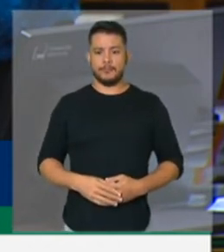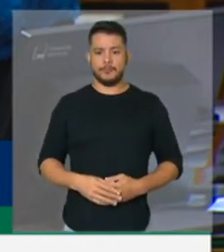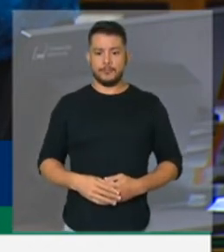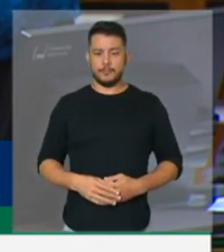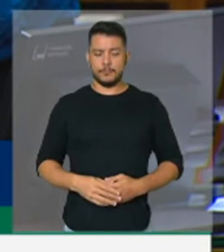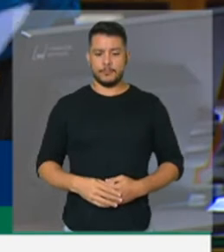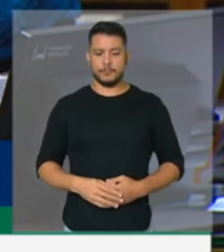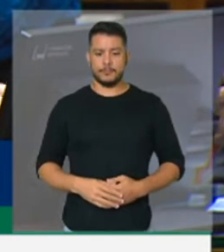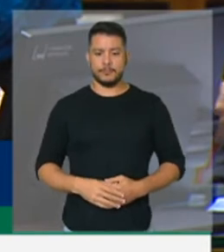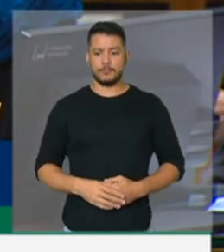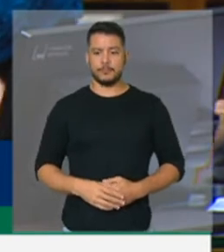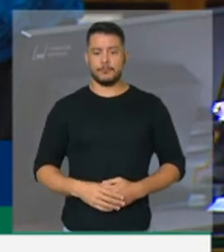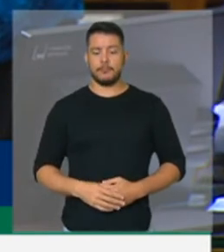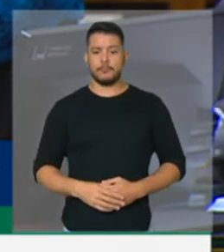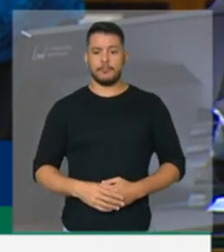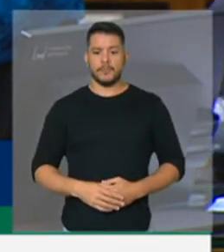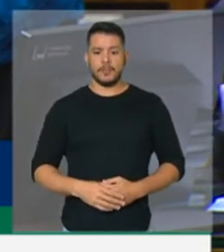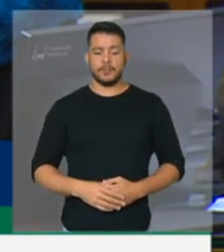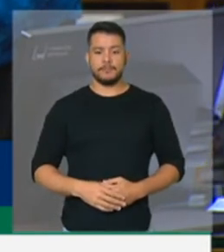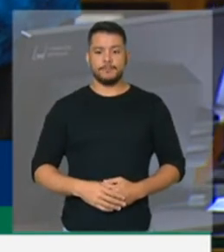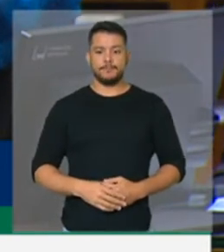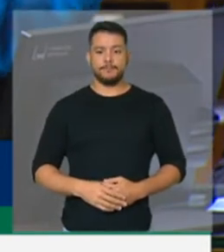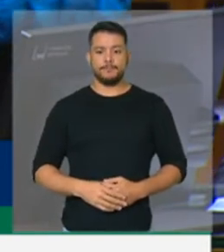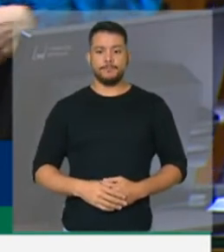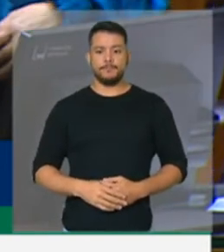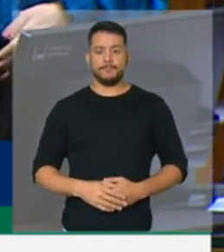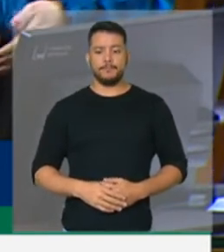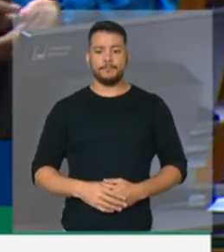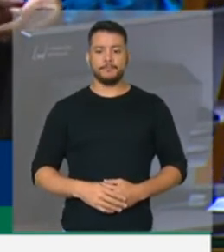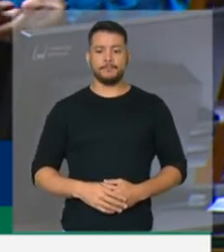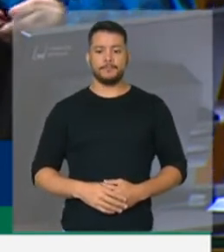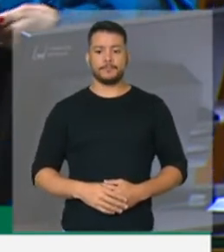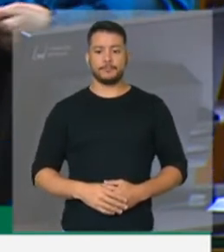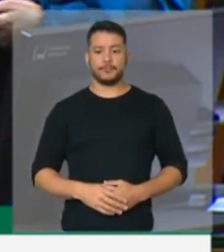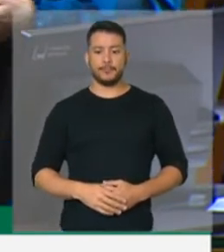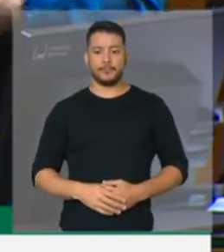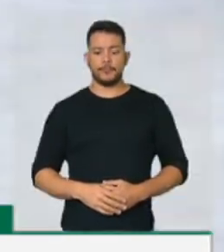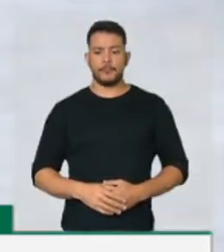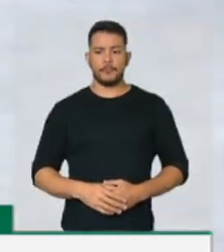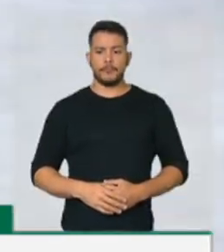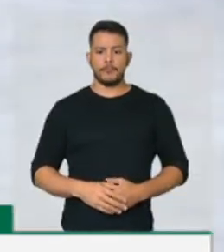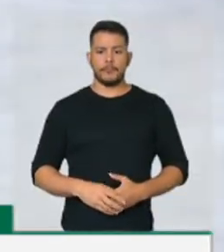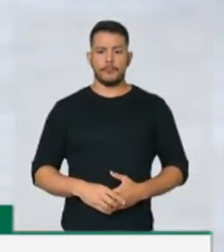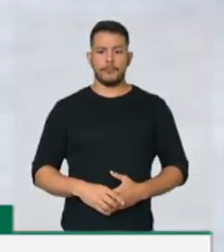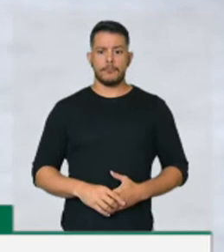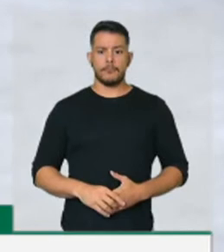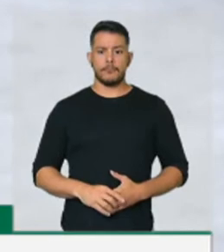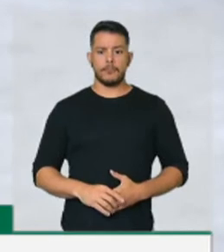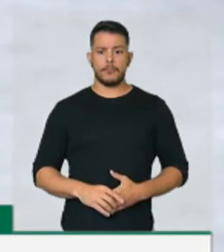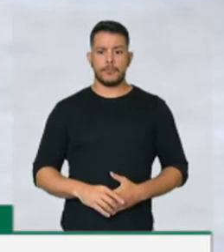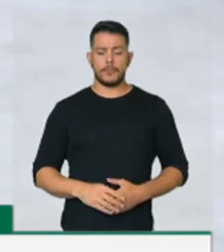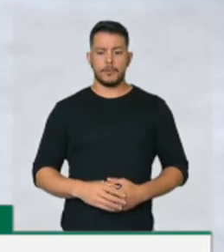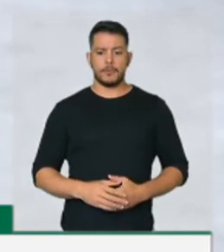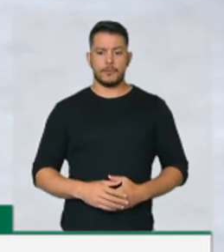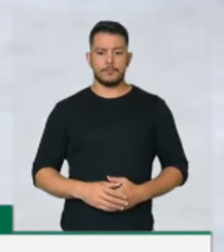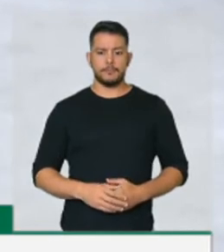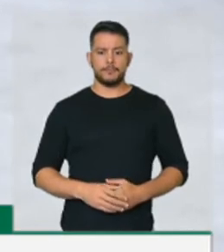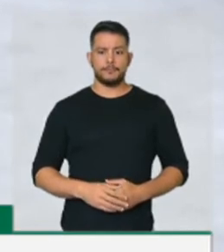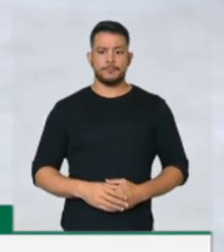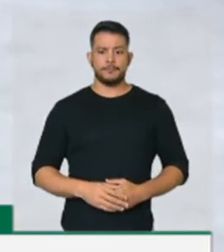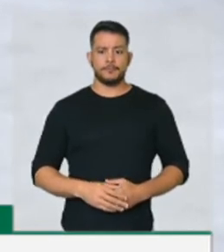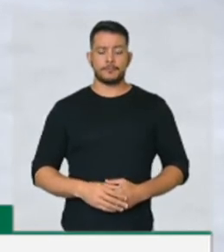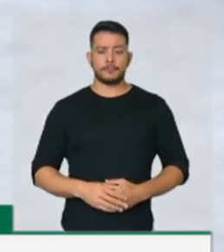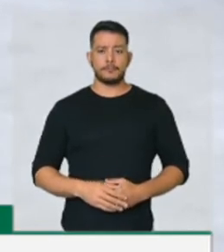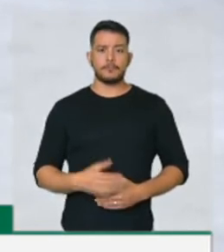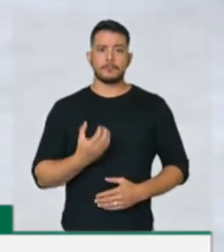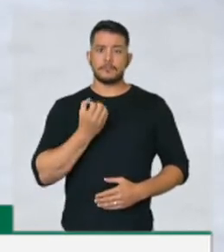Arthur Lira, da Câmara dos Deputados. Com a palavra, deputado Presidente, pelo PDT, presidente. Está escrito.